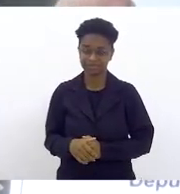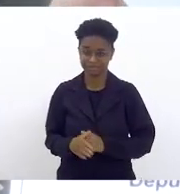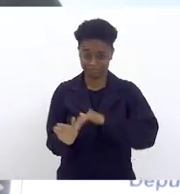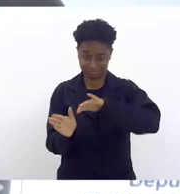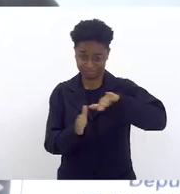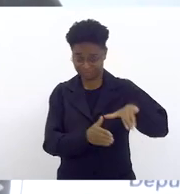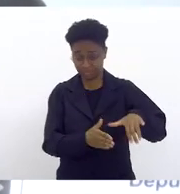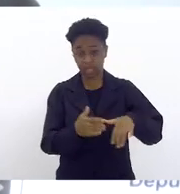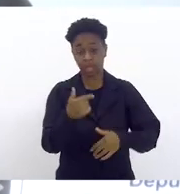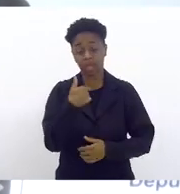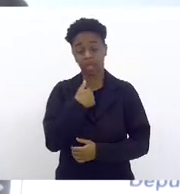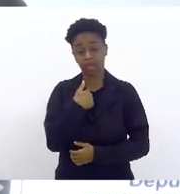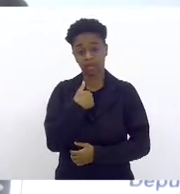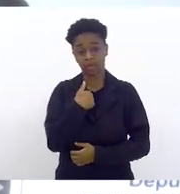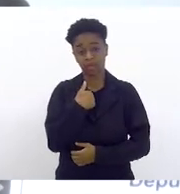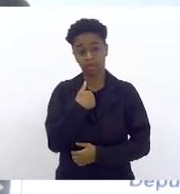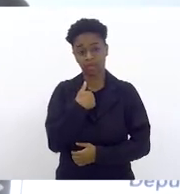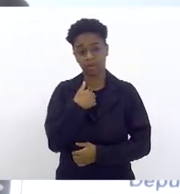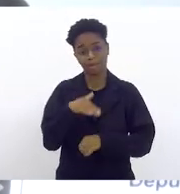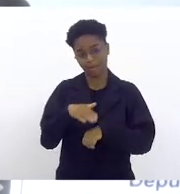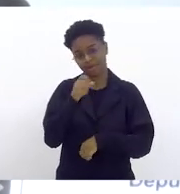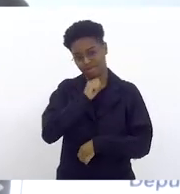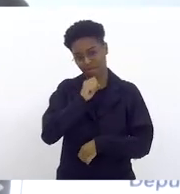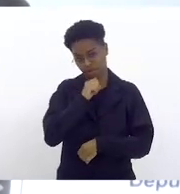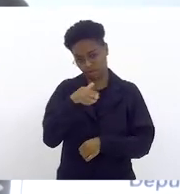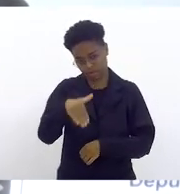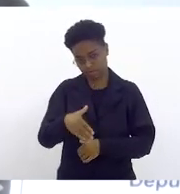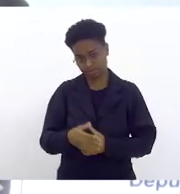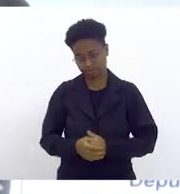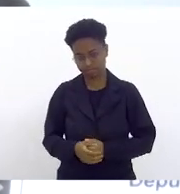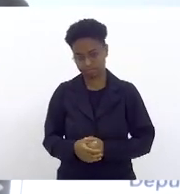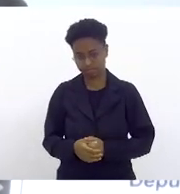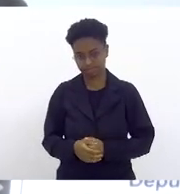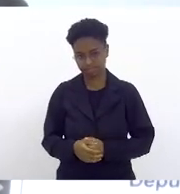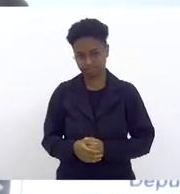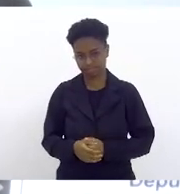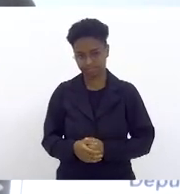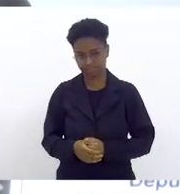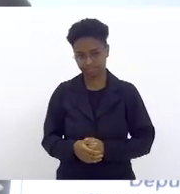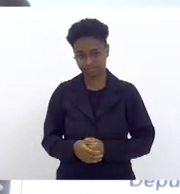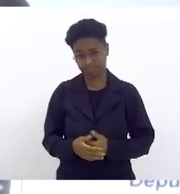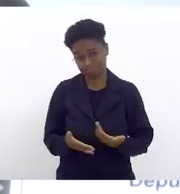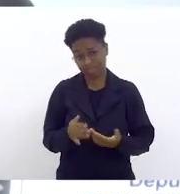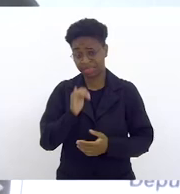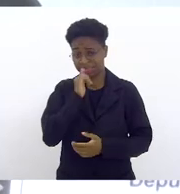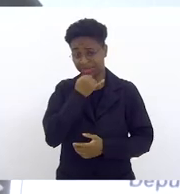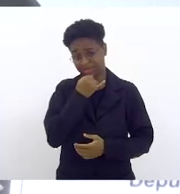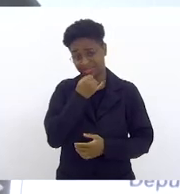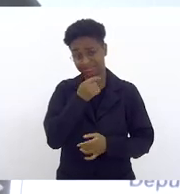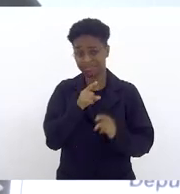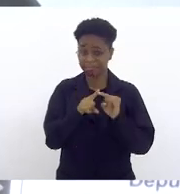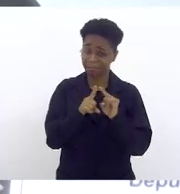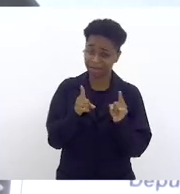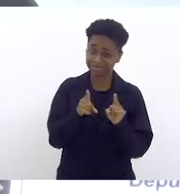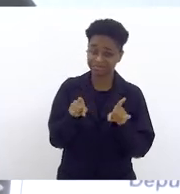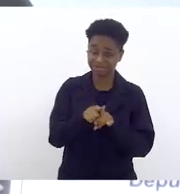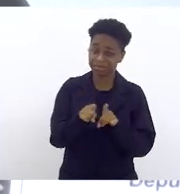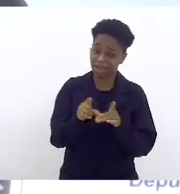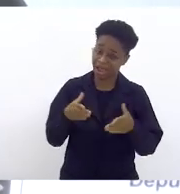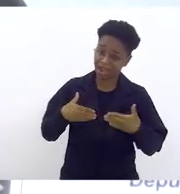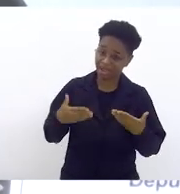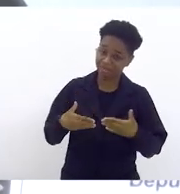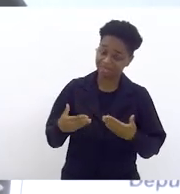eu sou aquilo o mais velho da mesa é triste mas ao mesmo tempo é alegre